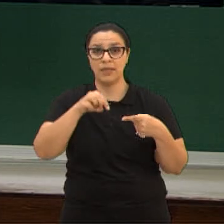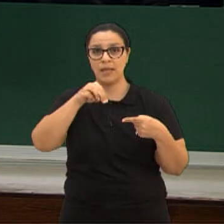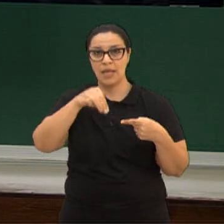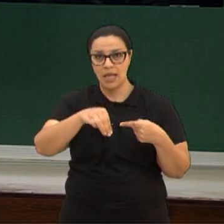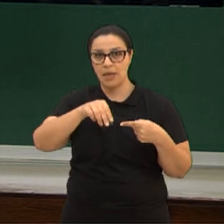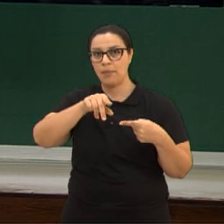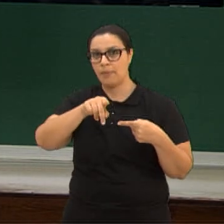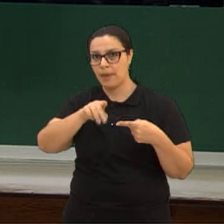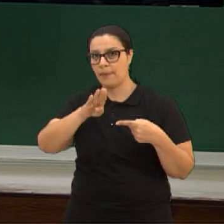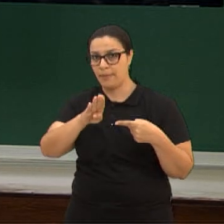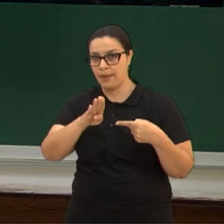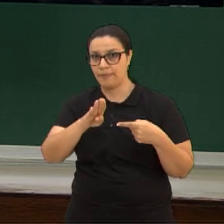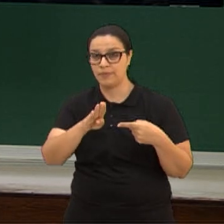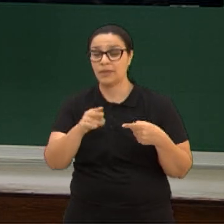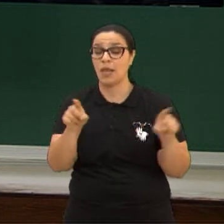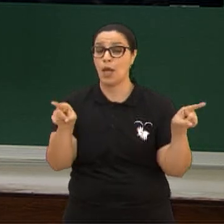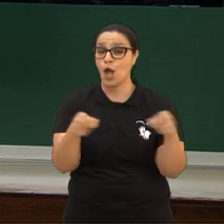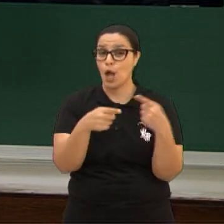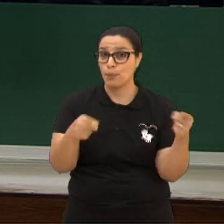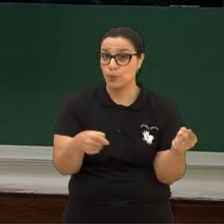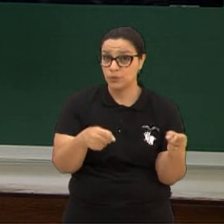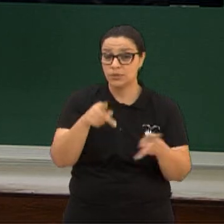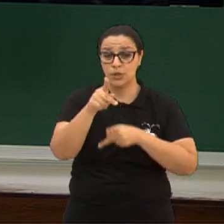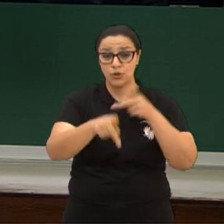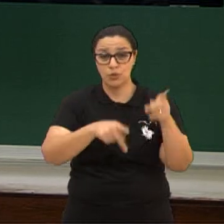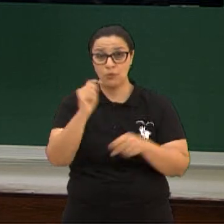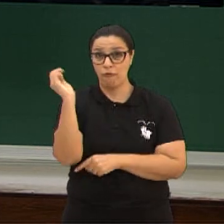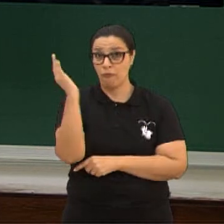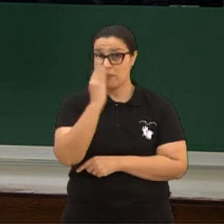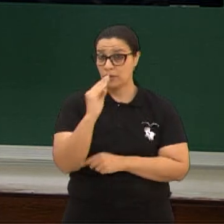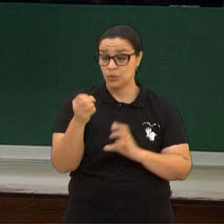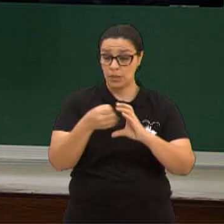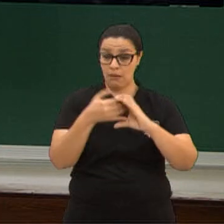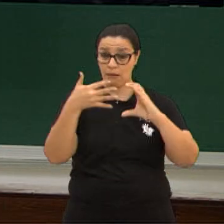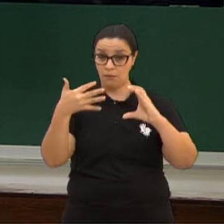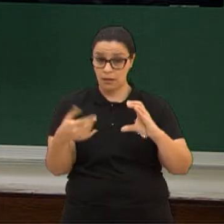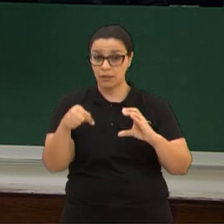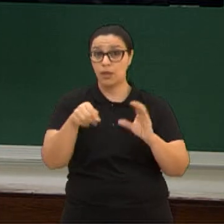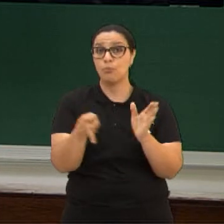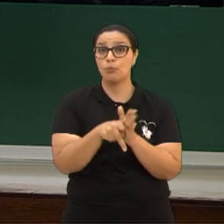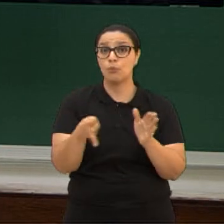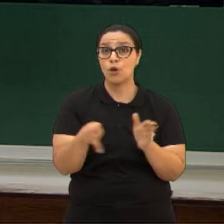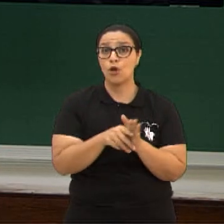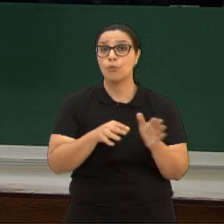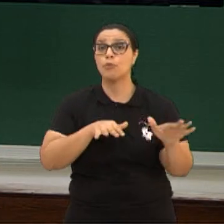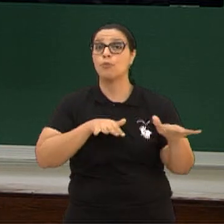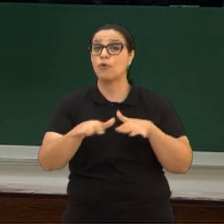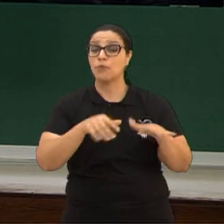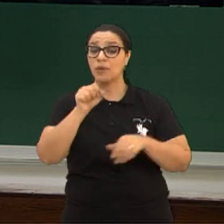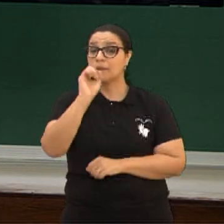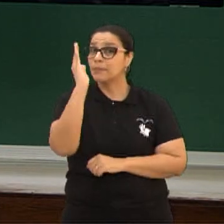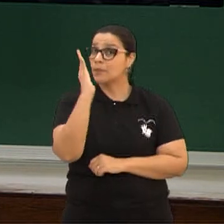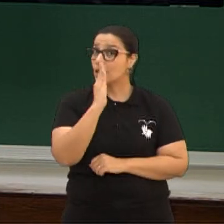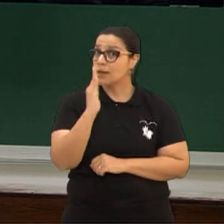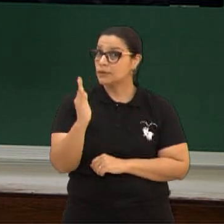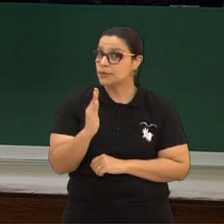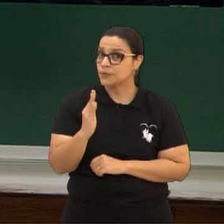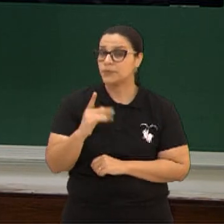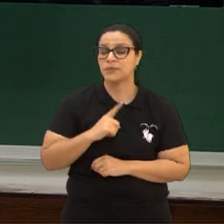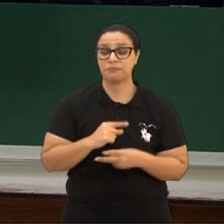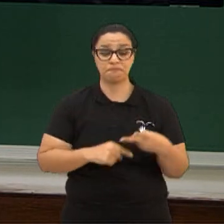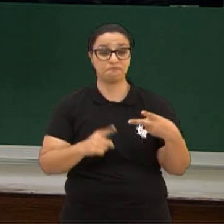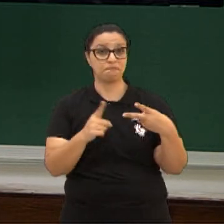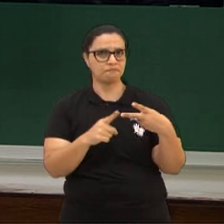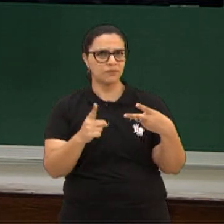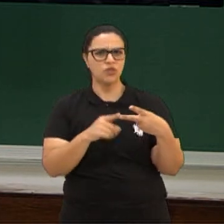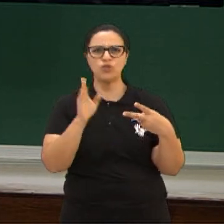que é a música popular brasileira. É um gênero característico entre os movimentos musicais brasileiros. Quais são os outros